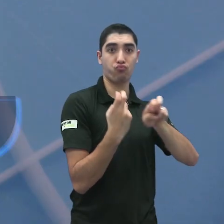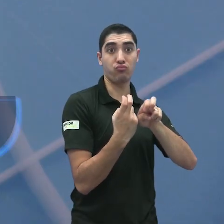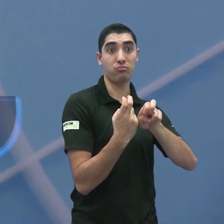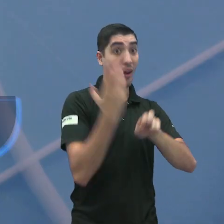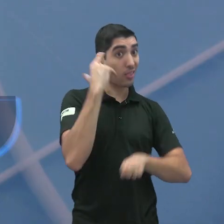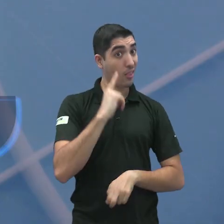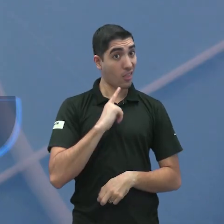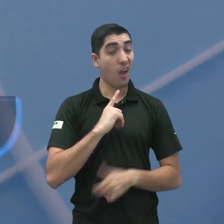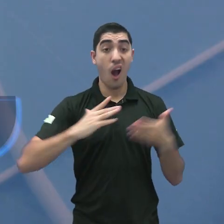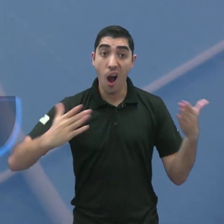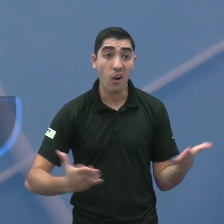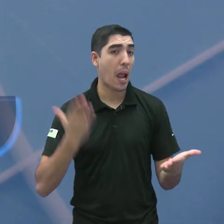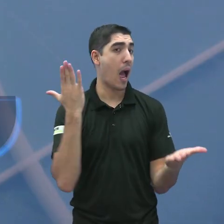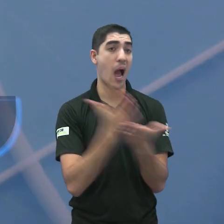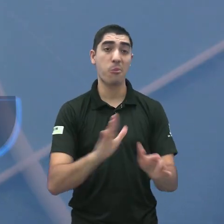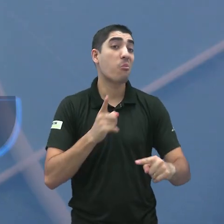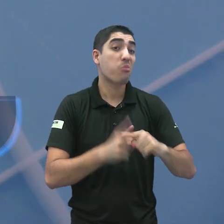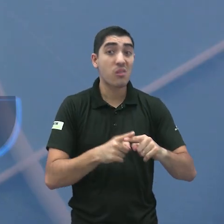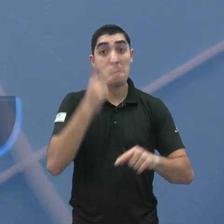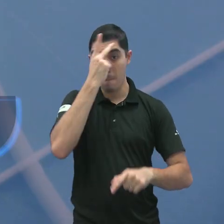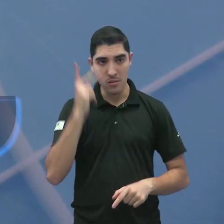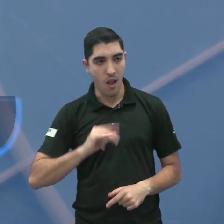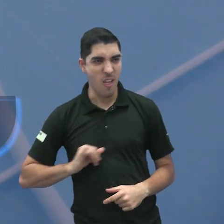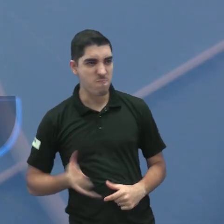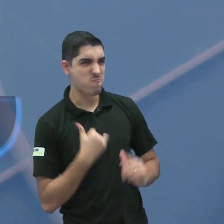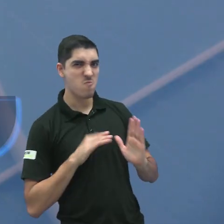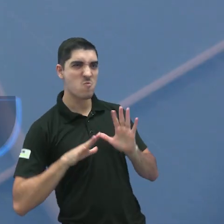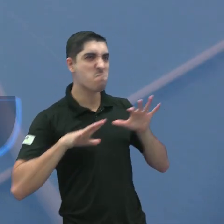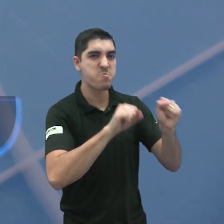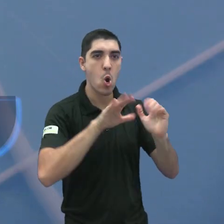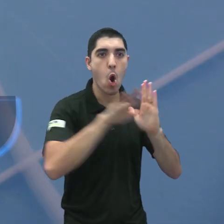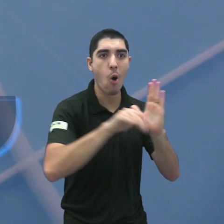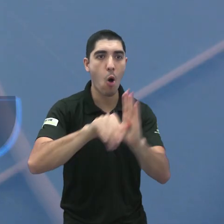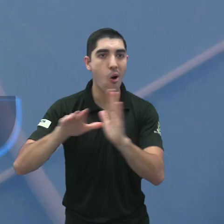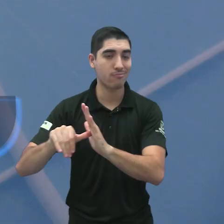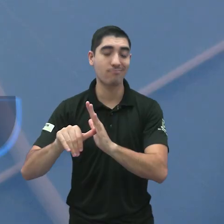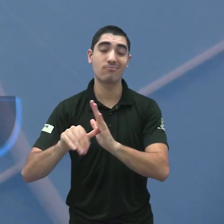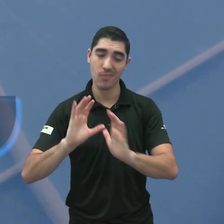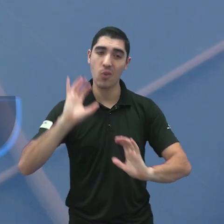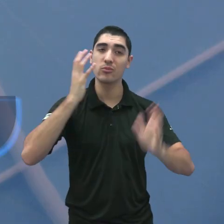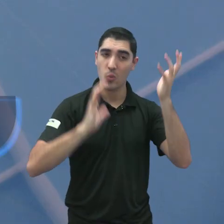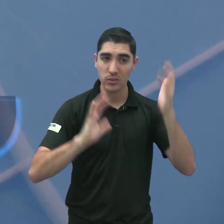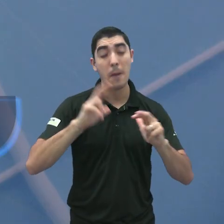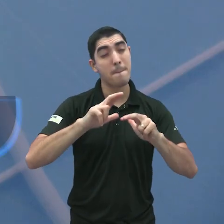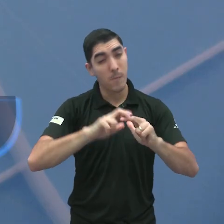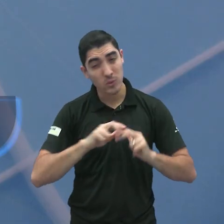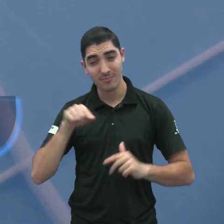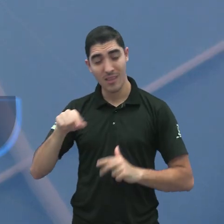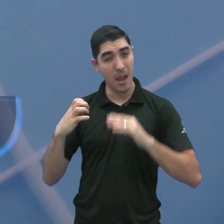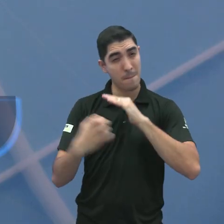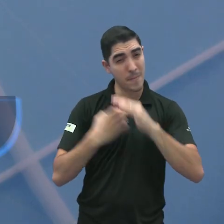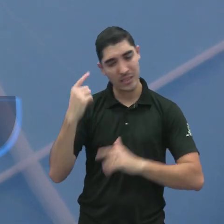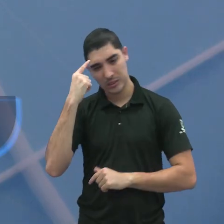muitas histórias de furto, roubo, vandalismo na ferrovia. Então, eu acho que talvez por isso isso